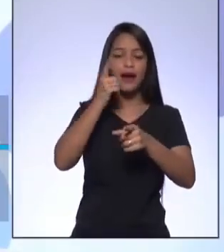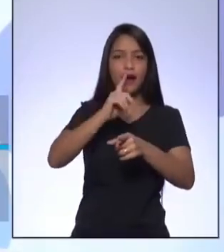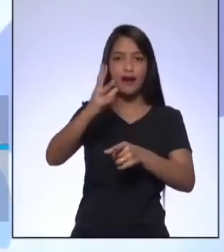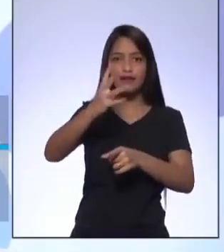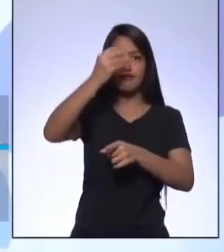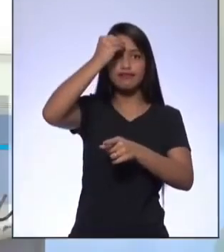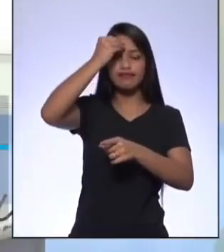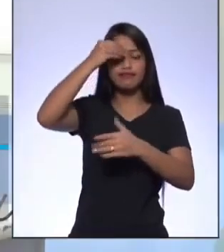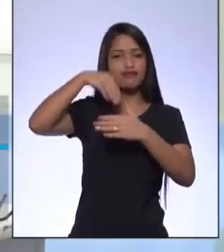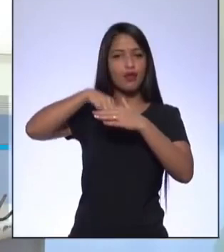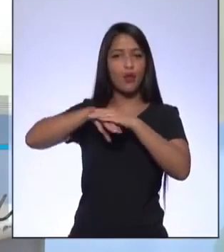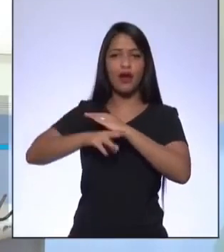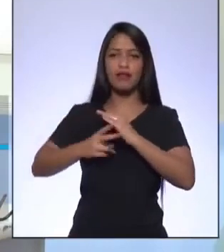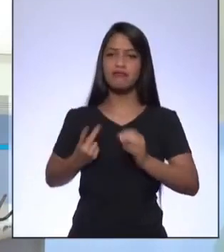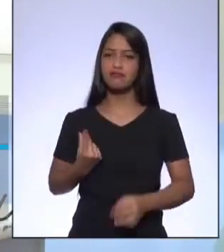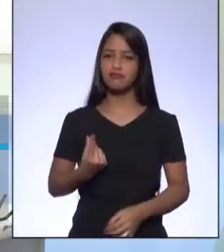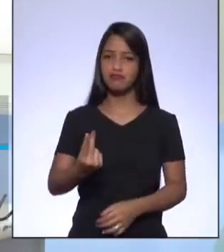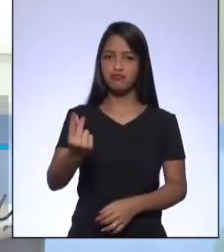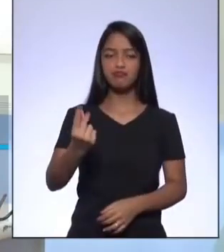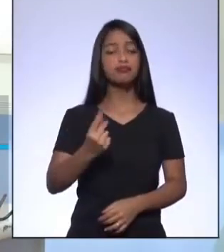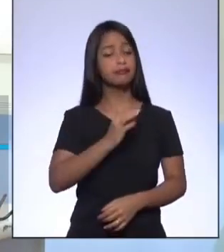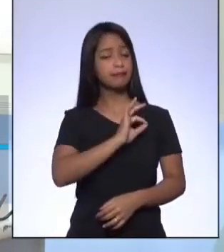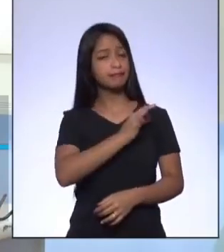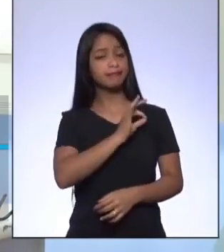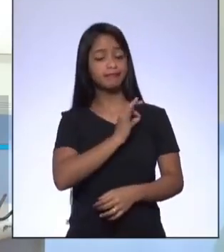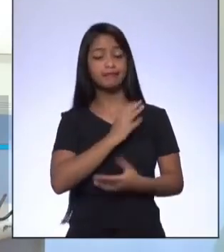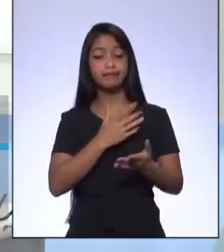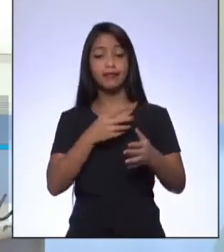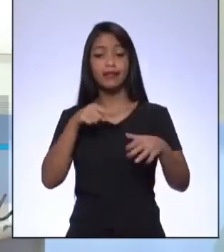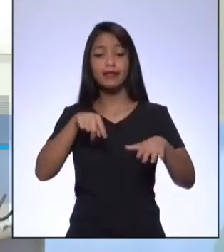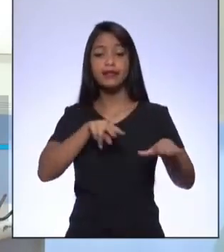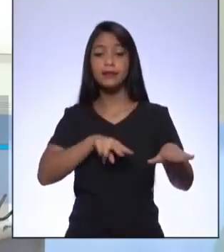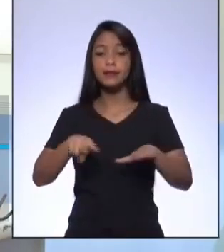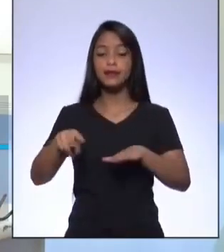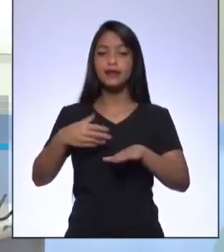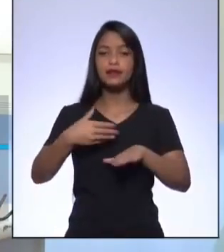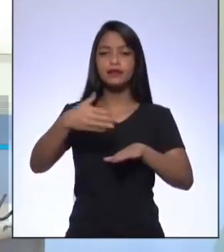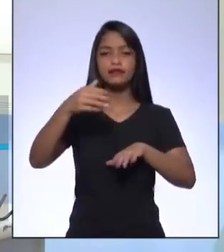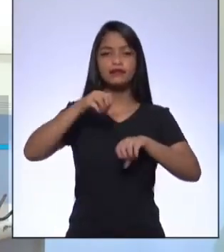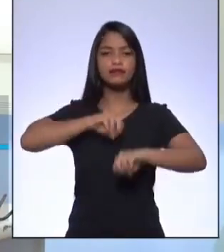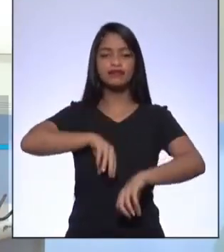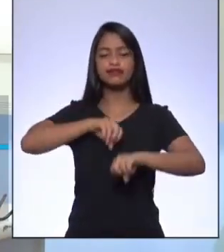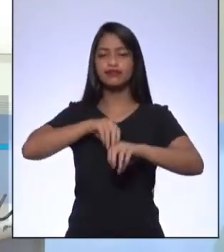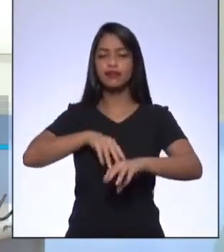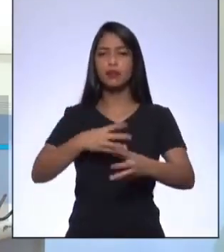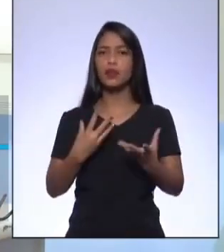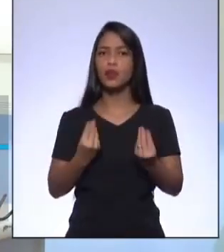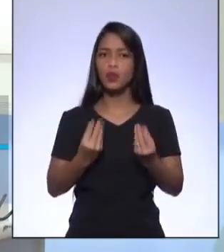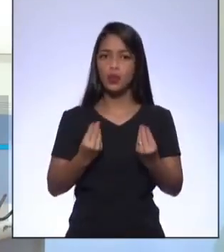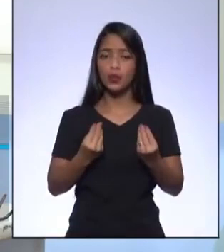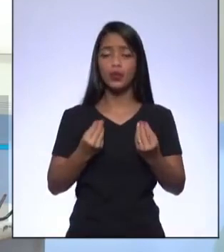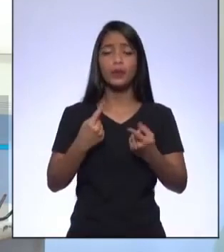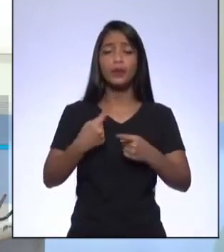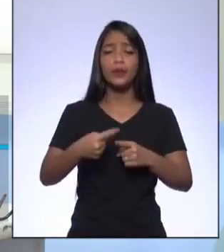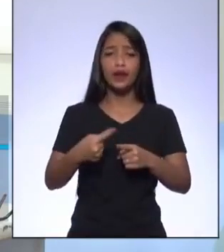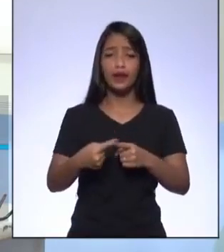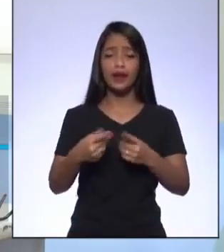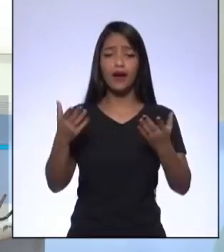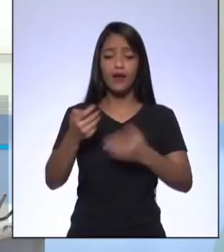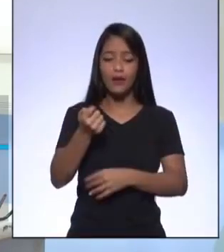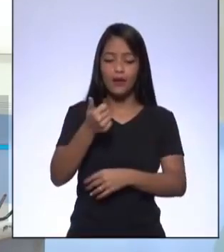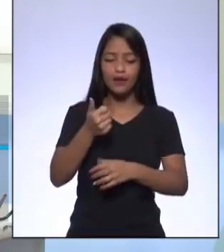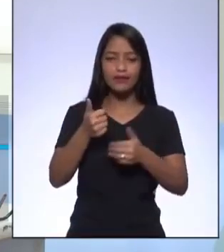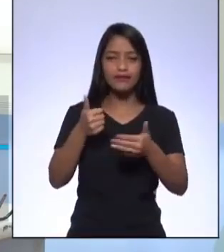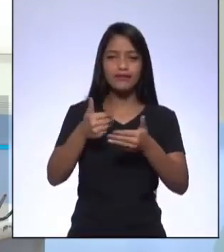É verdade. E aqui hoje, acho que essa semana, a gente vai falar bastante, a gente está encerrando o bimestre aí, está às vésperas de